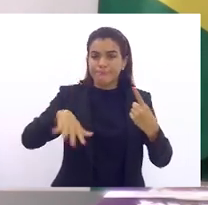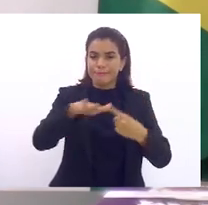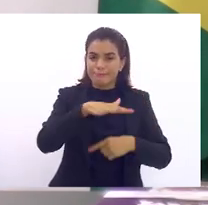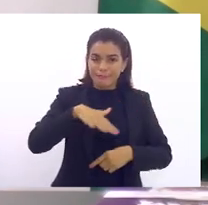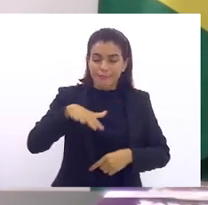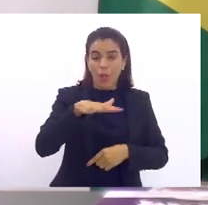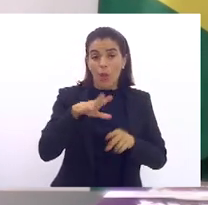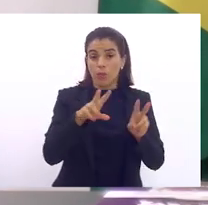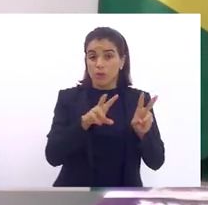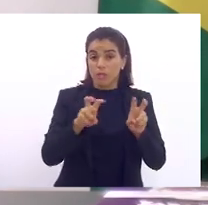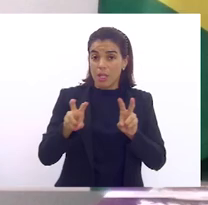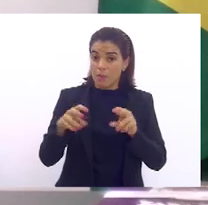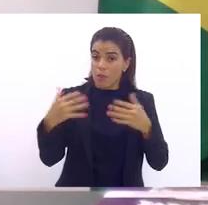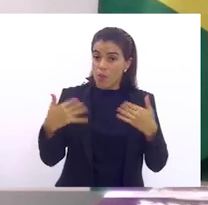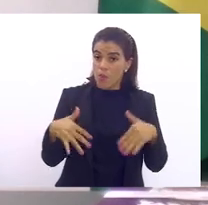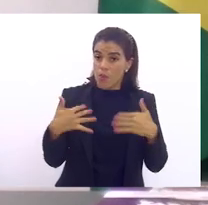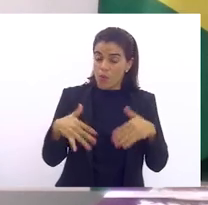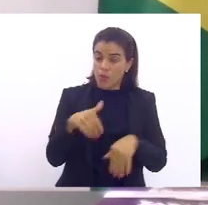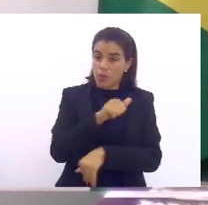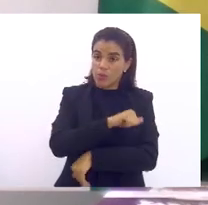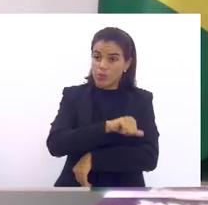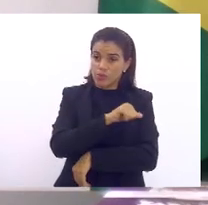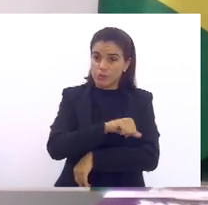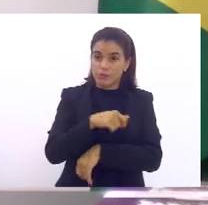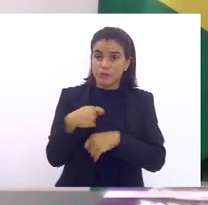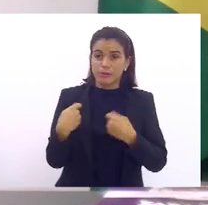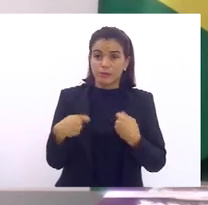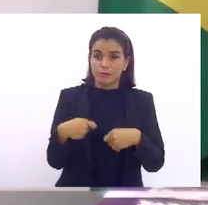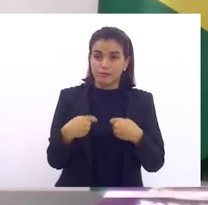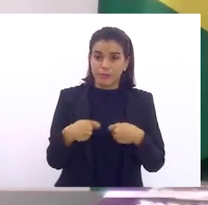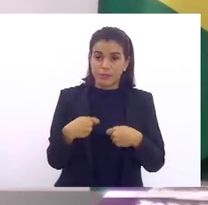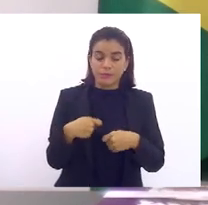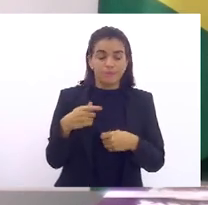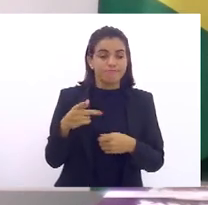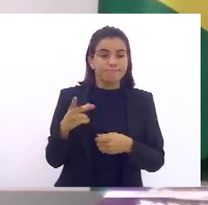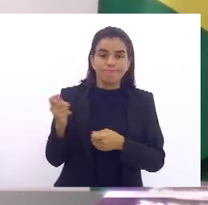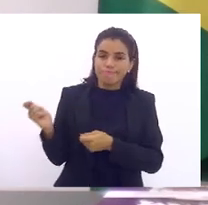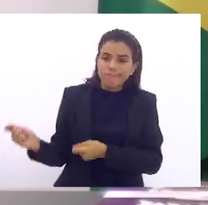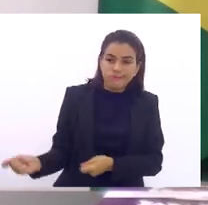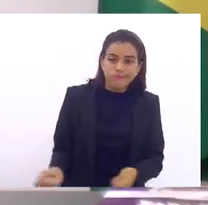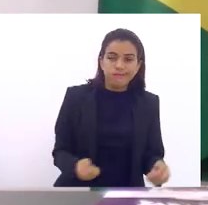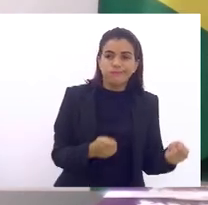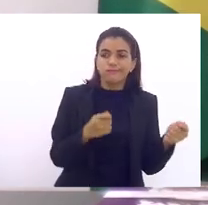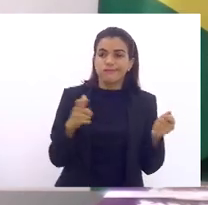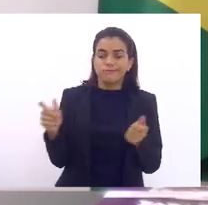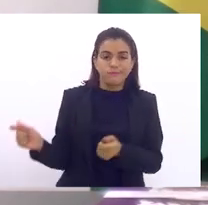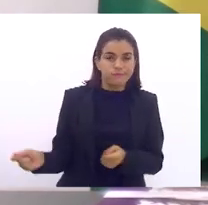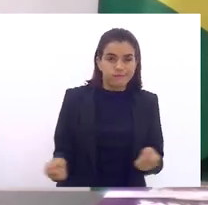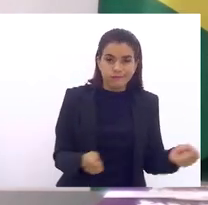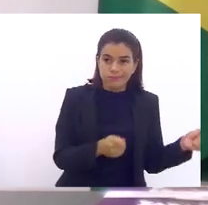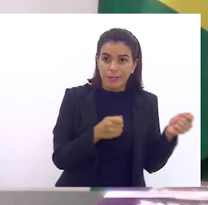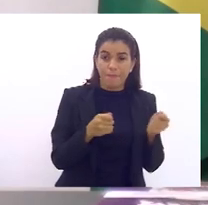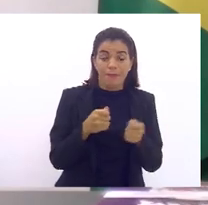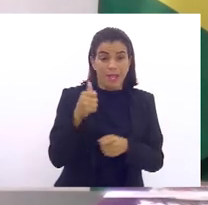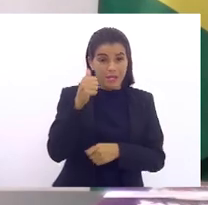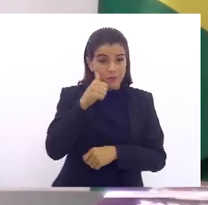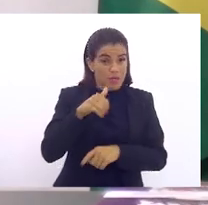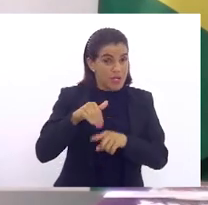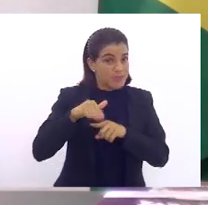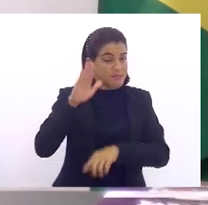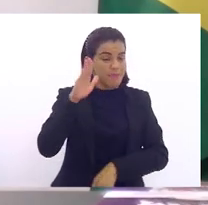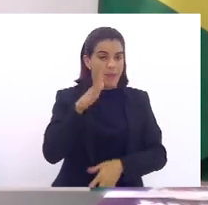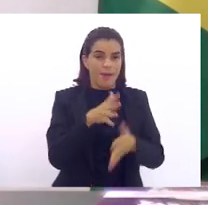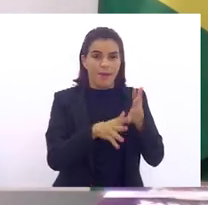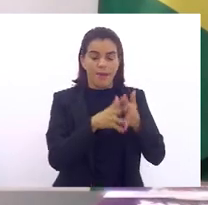is é um tema também no Rio de Janeiro que a gente deve eh constantemente tratar e as mulheres são mais afetadas por